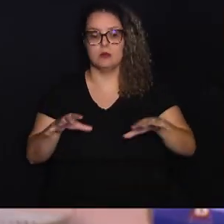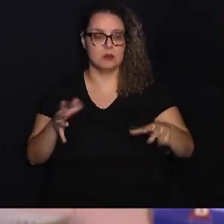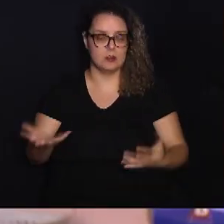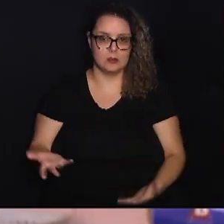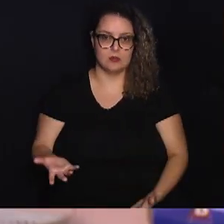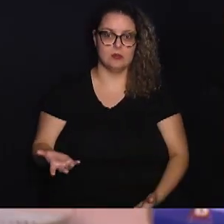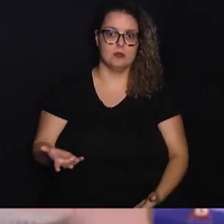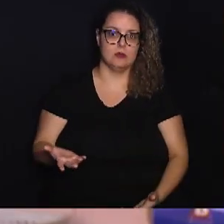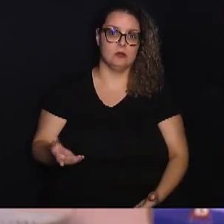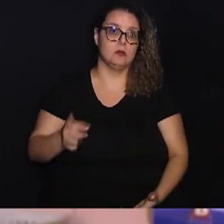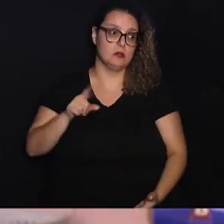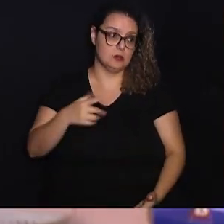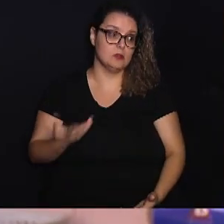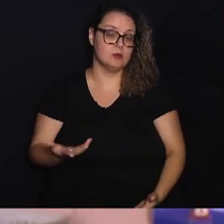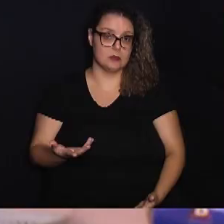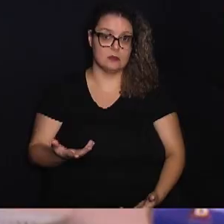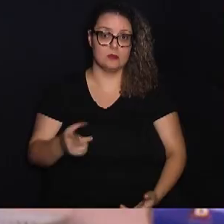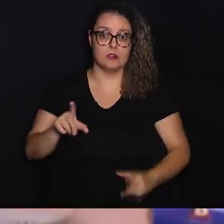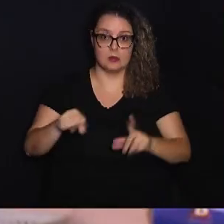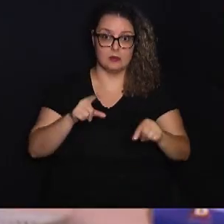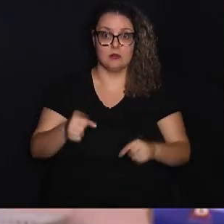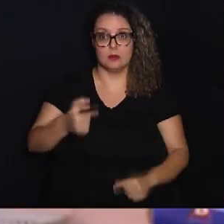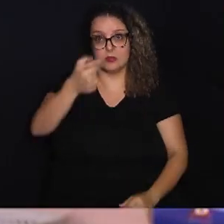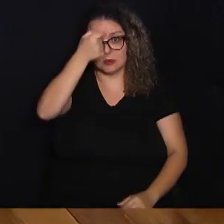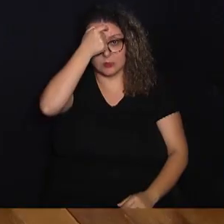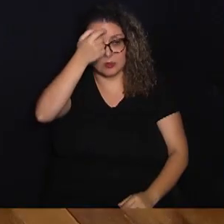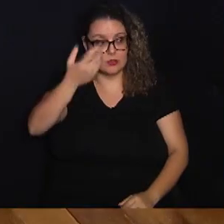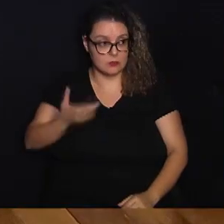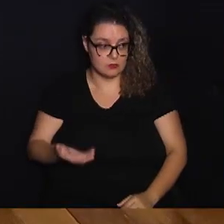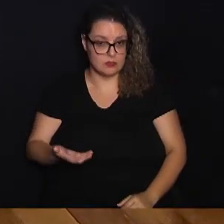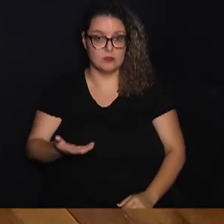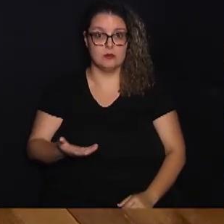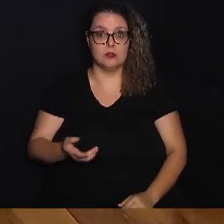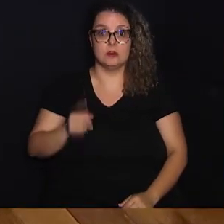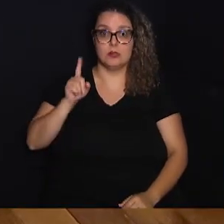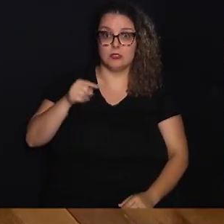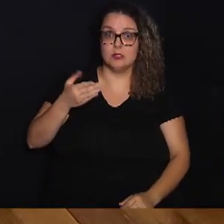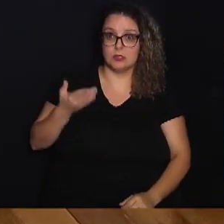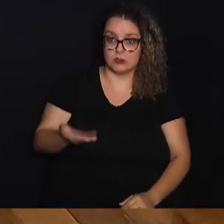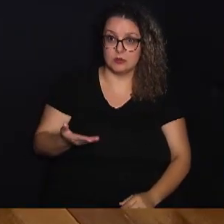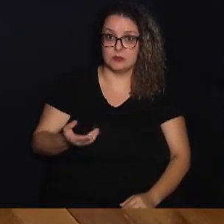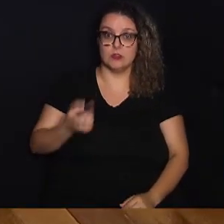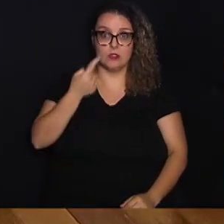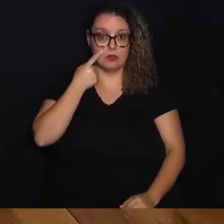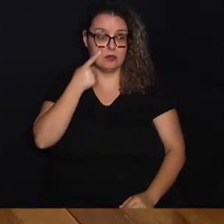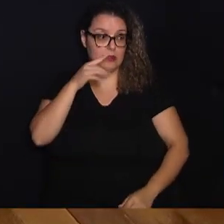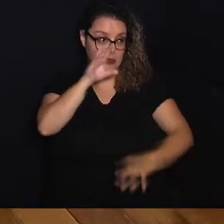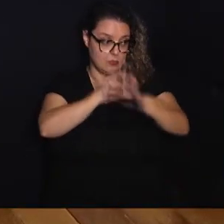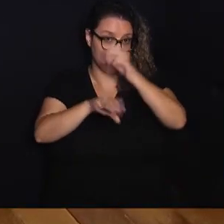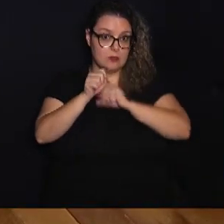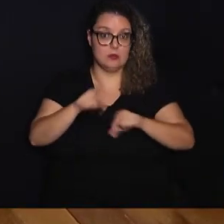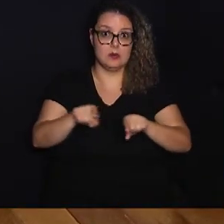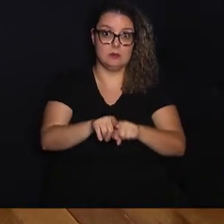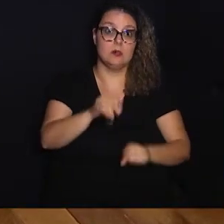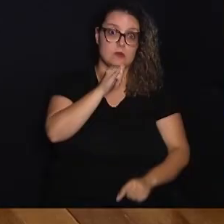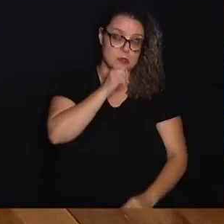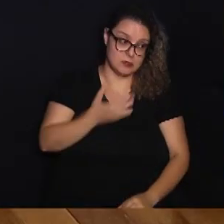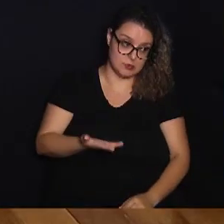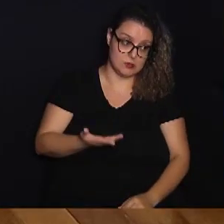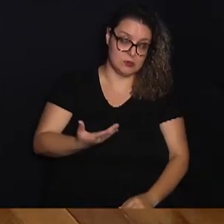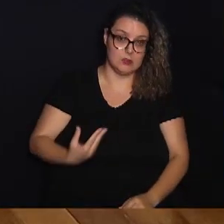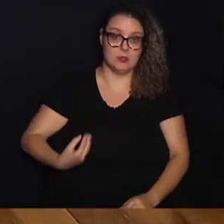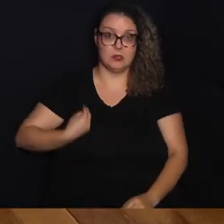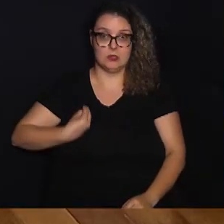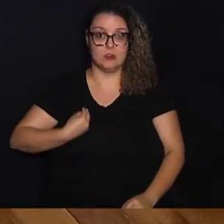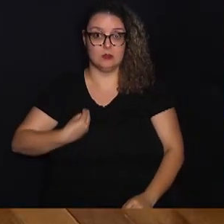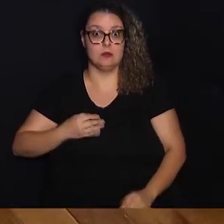Né? Então as escolhas serem conscientes. E isso a gente vê que eles aprendem também pelos exemplos. E a presença das